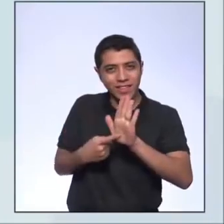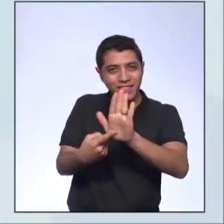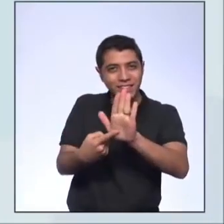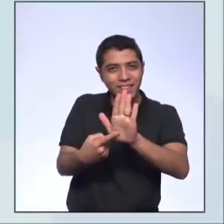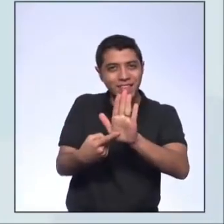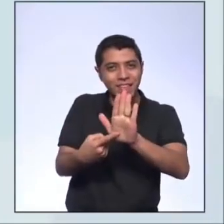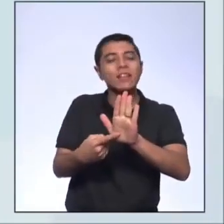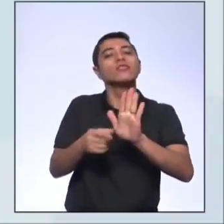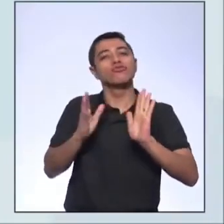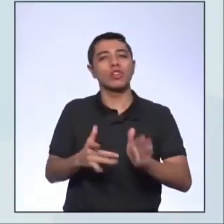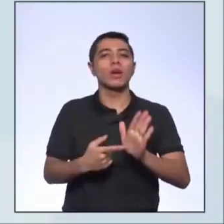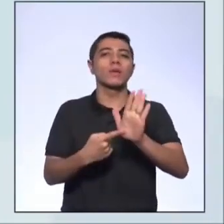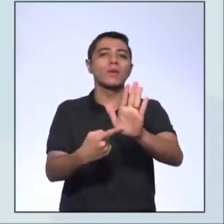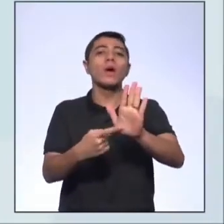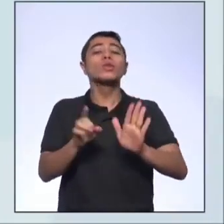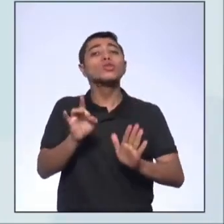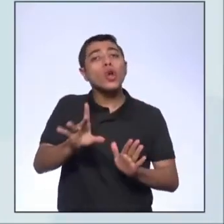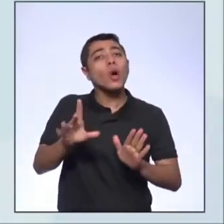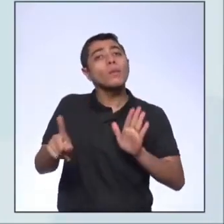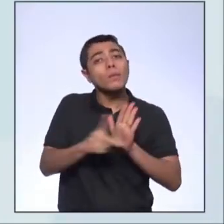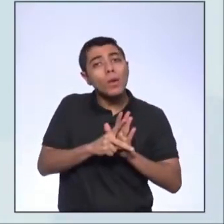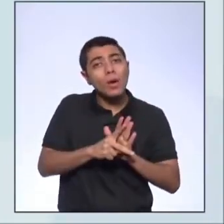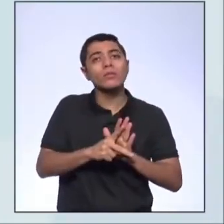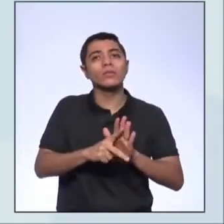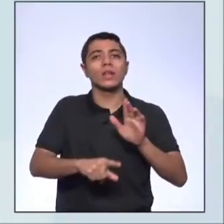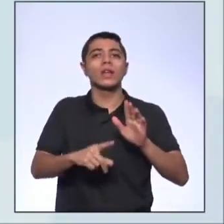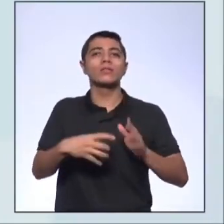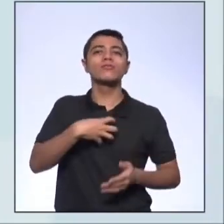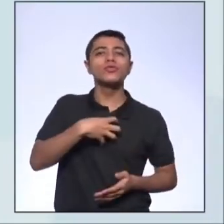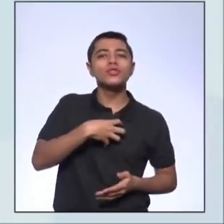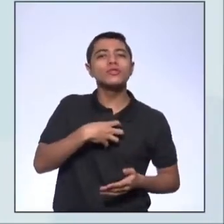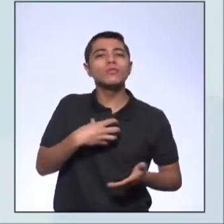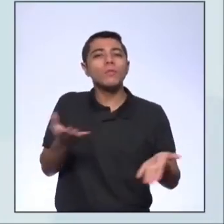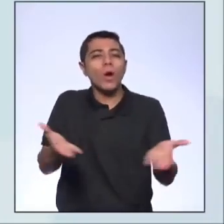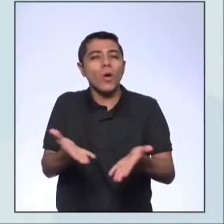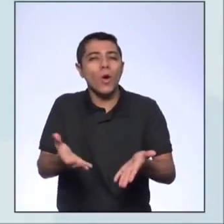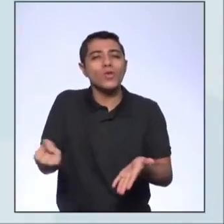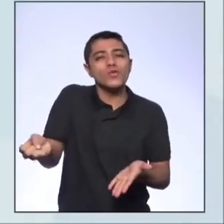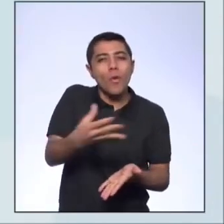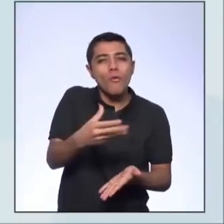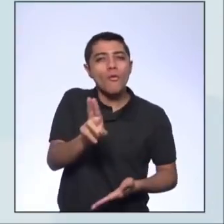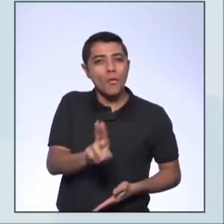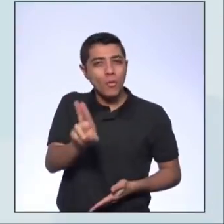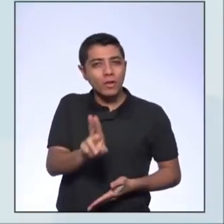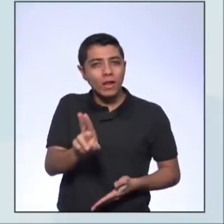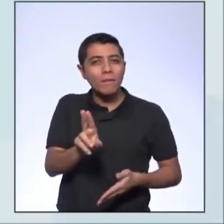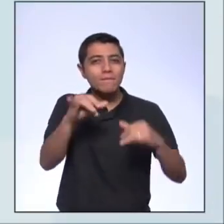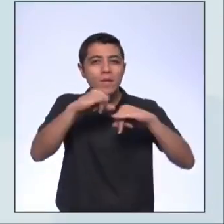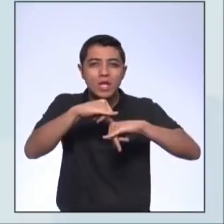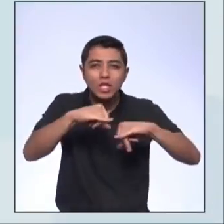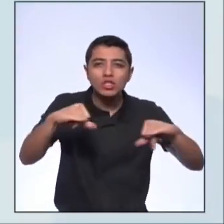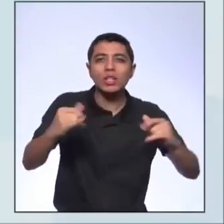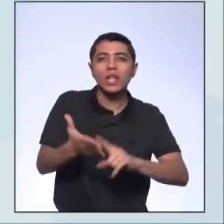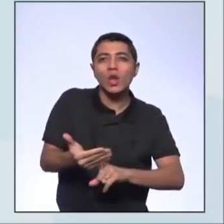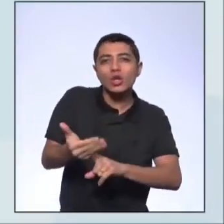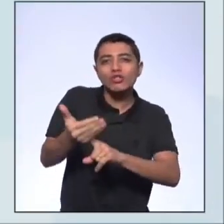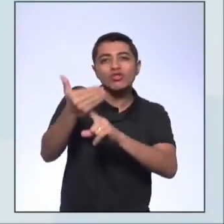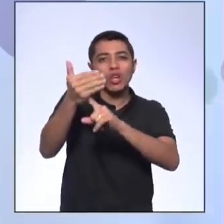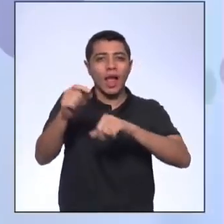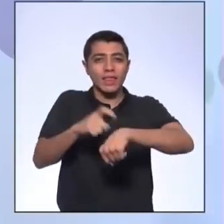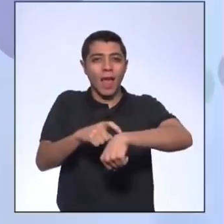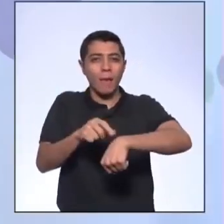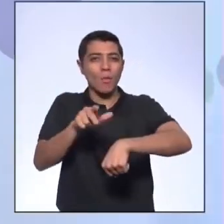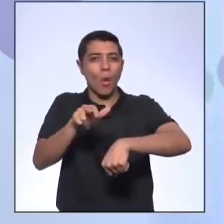né, dos elementos aí, ou dos estilos mais modernos que estão utilizando aí a mídia e a tecnologia ao mesmo tempo,